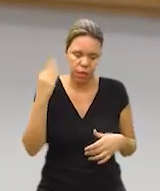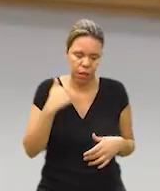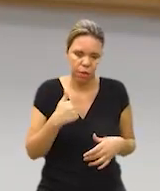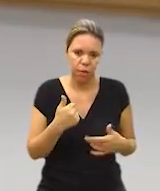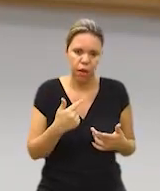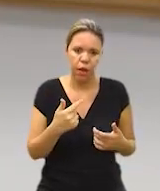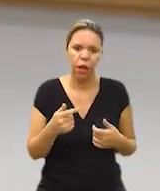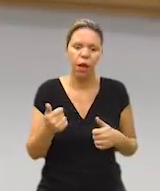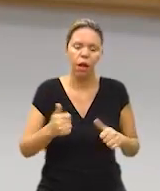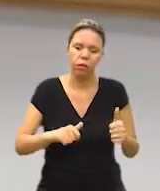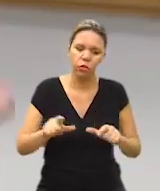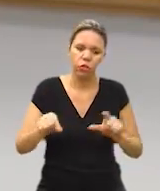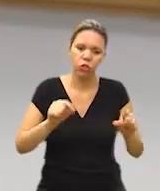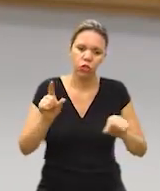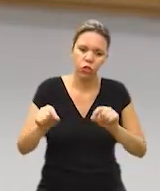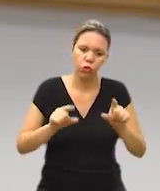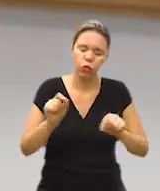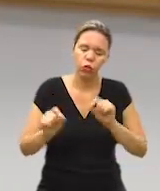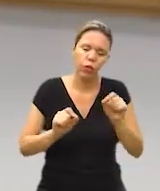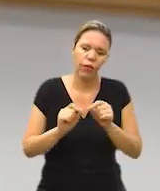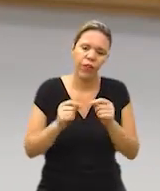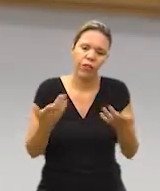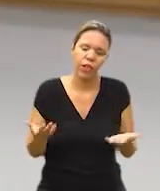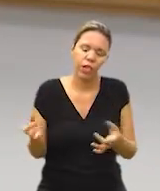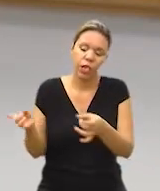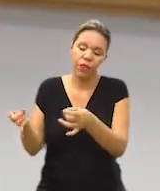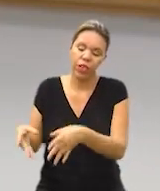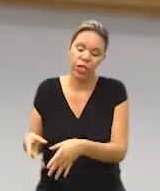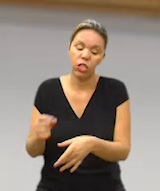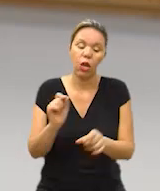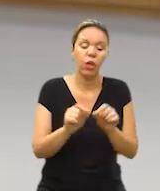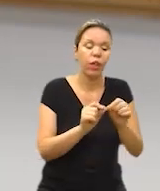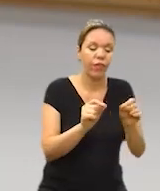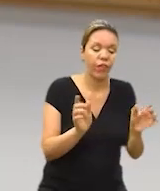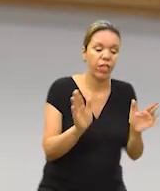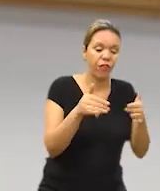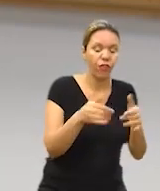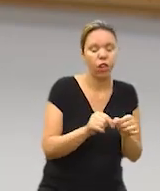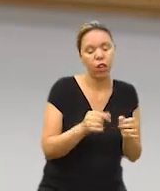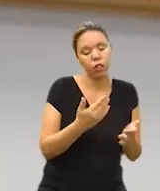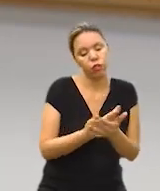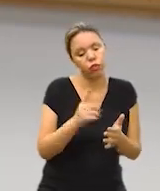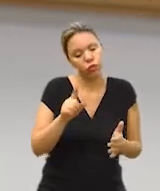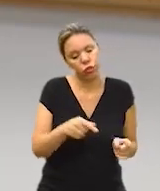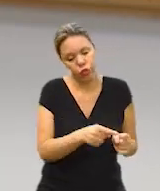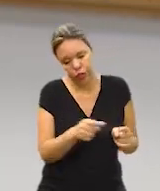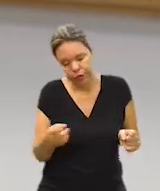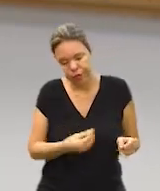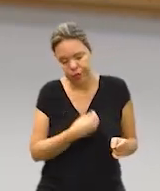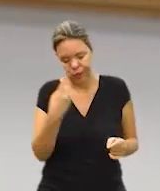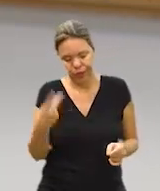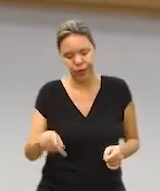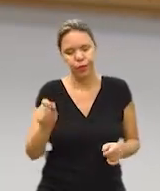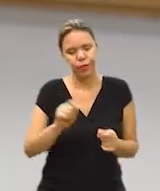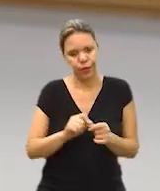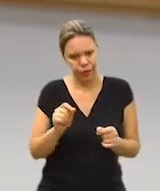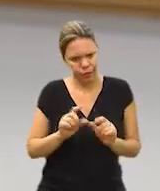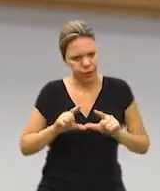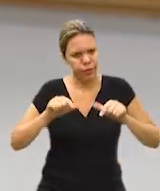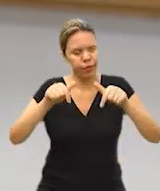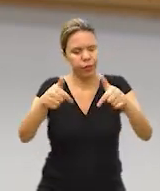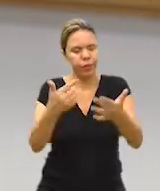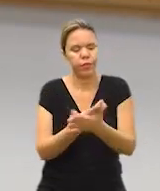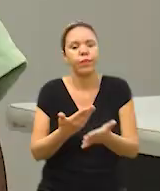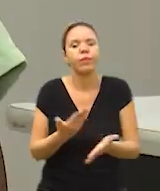bem peneirar, né? Escolher o que ele vai fazer e focar, que essa é uma fase da vida dele que ele tem que